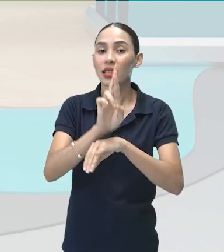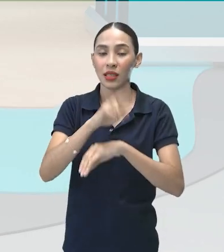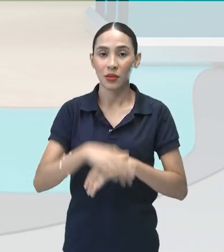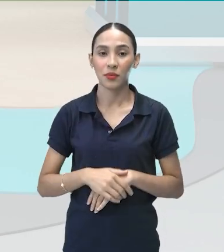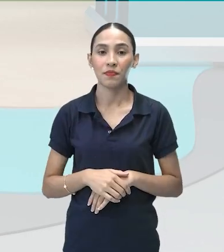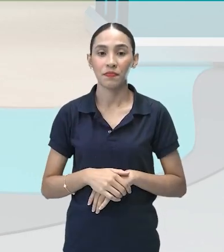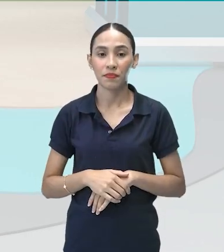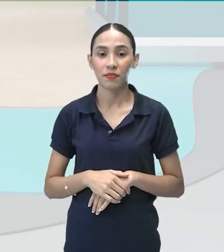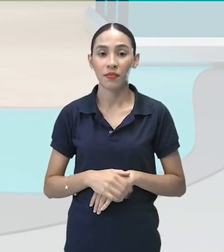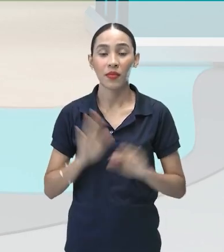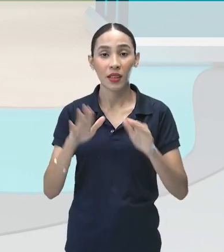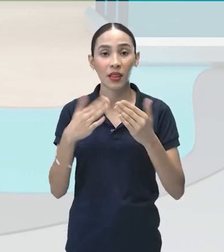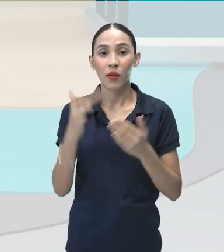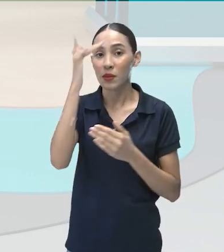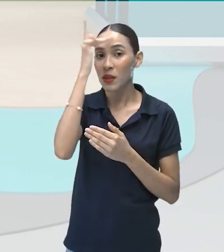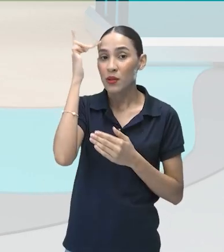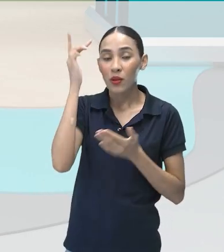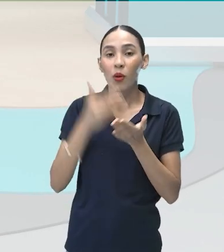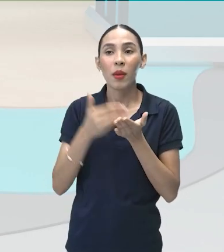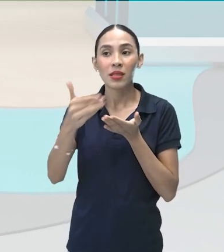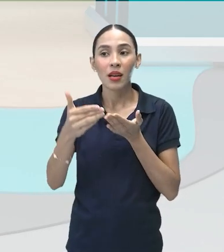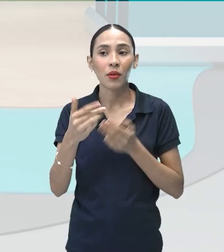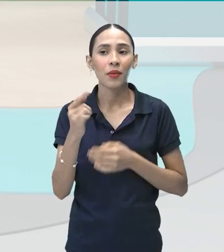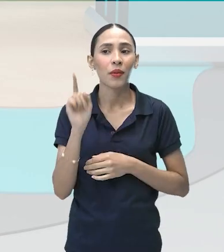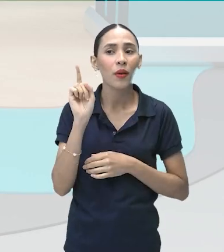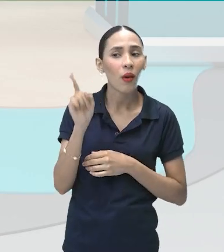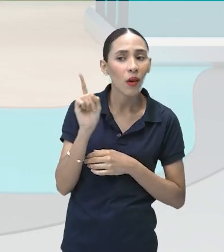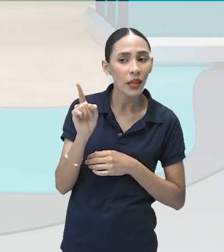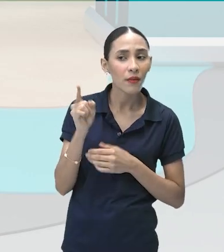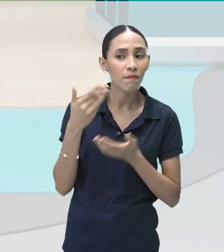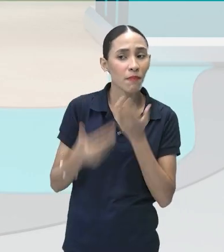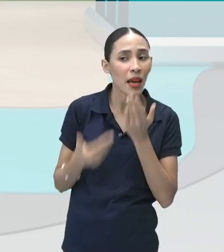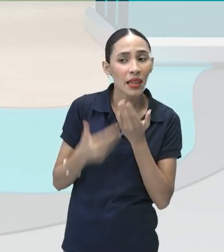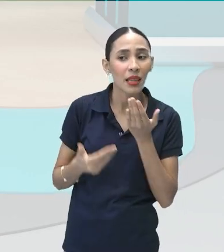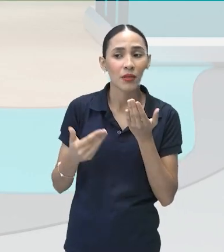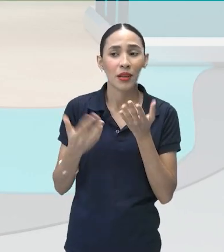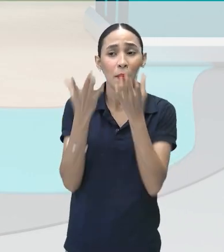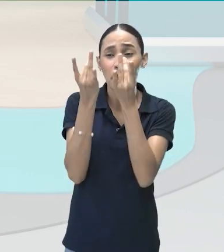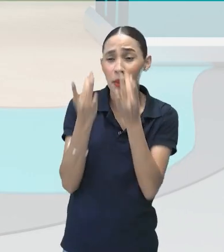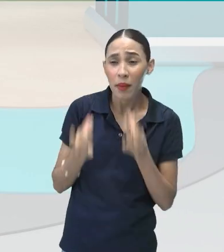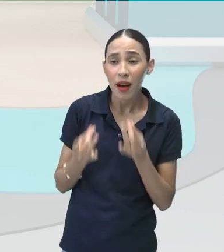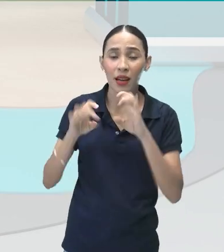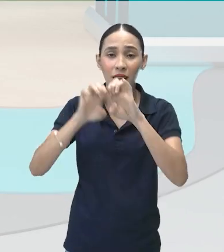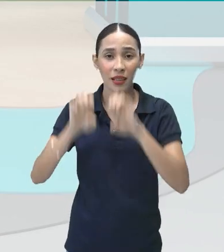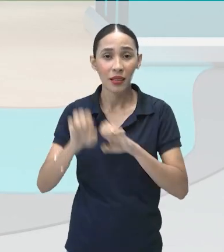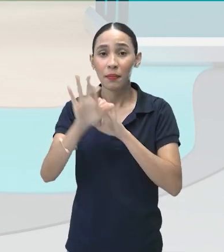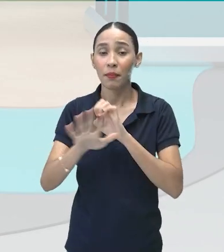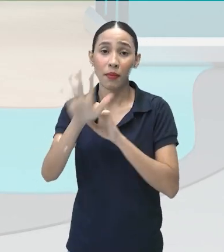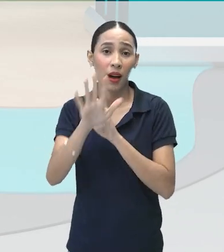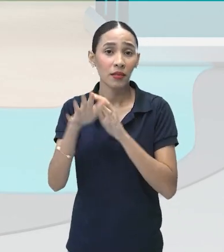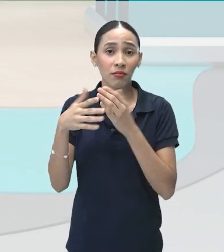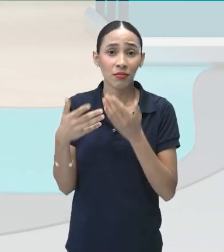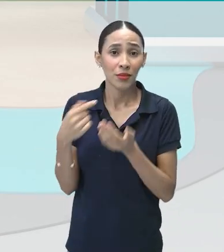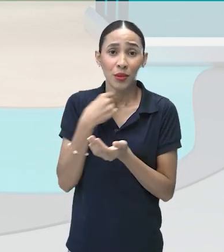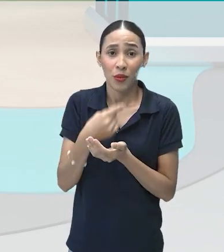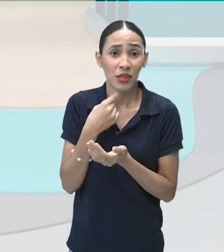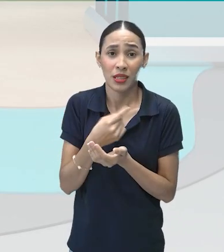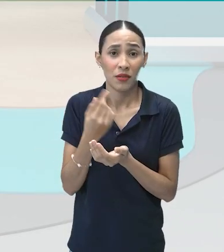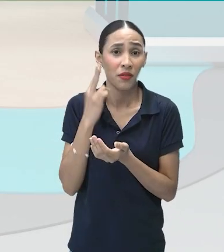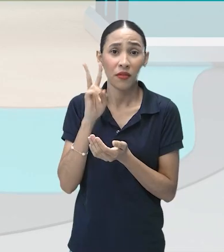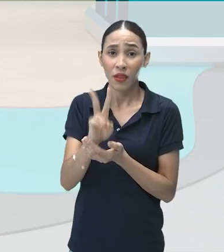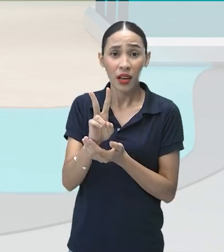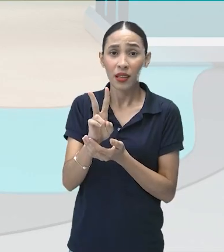representando. E aí as pessoas começaram a pensar: olha, vocês estão se perdendo, estão fragmentando tanto as imagens que nós não estamos